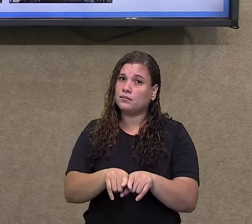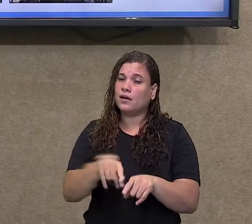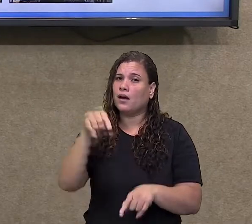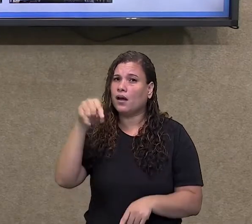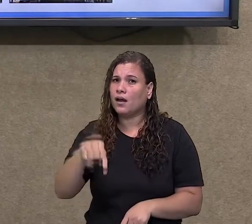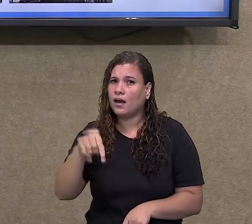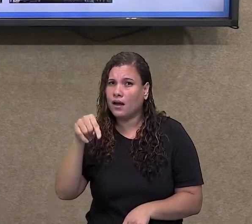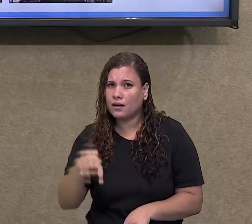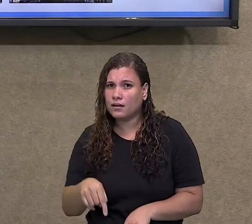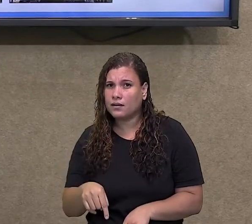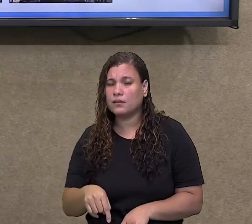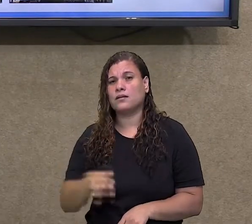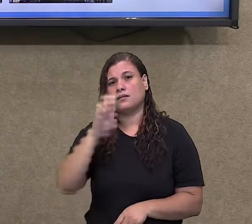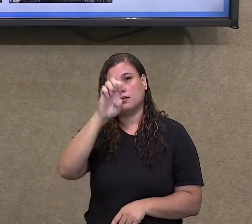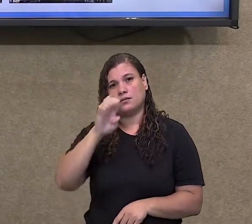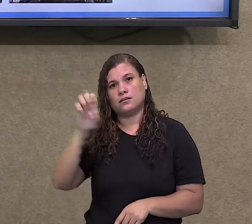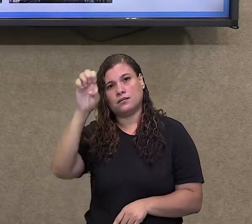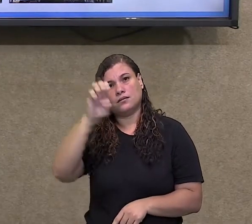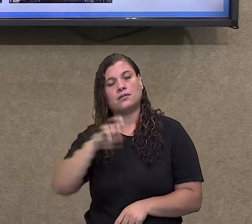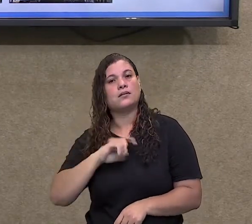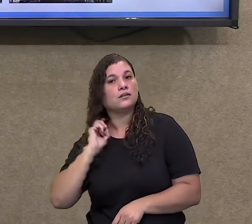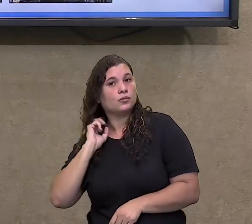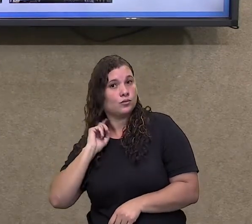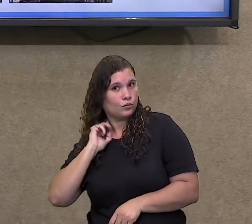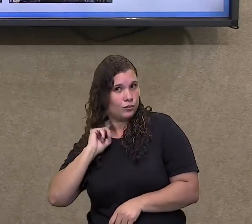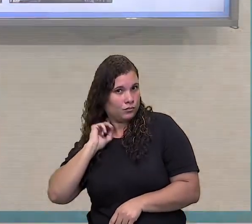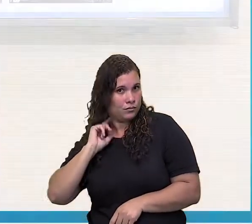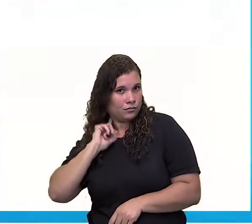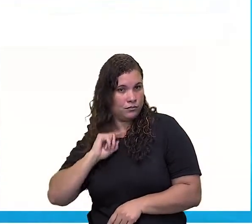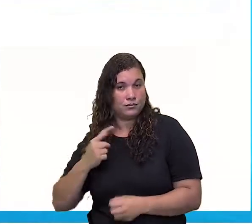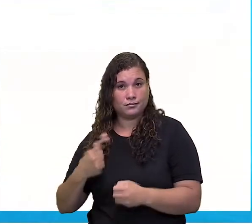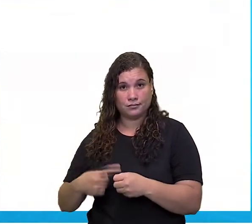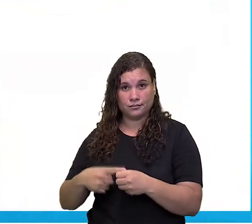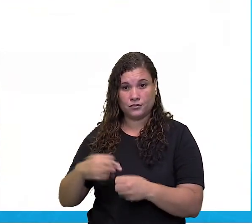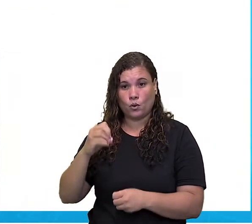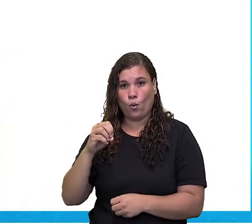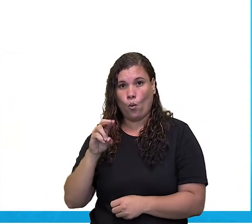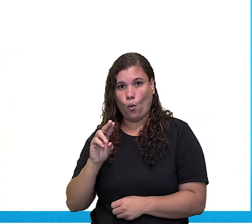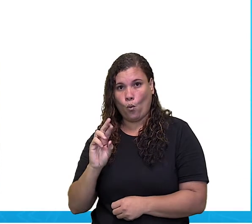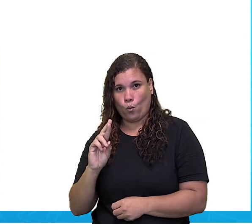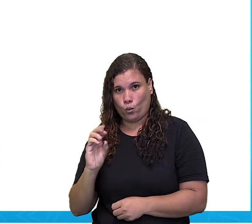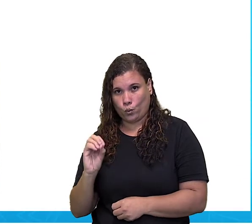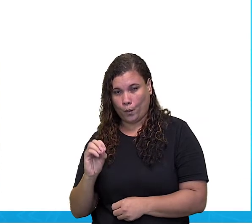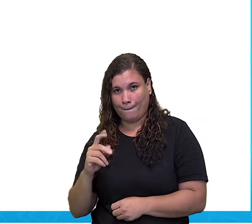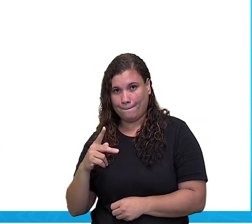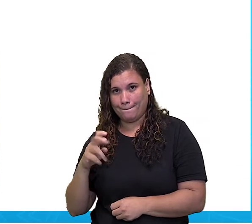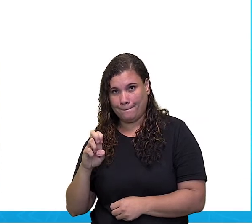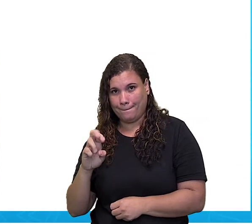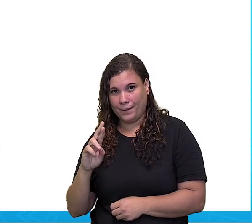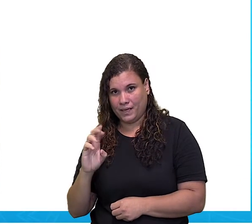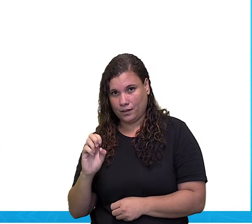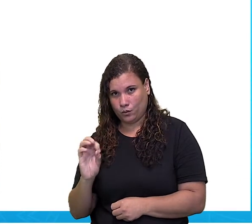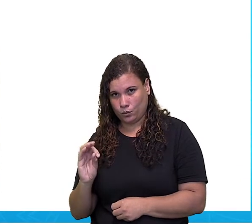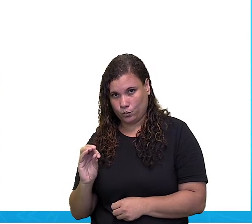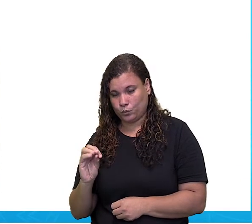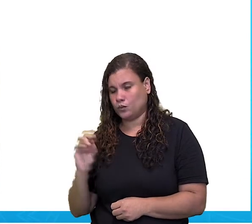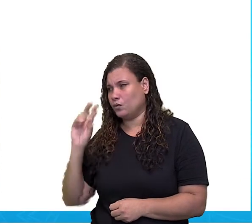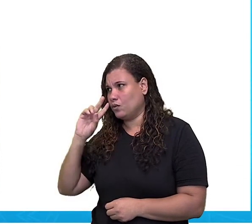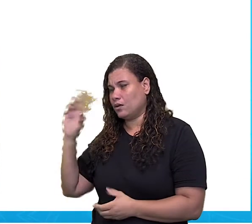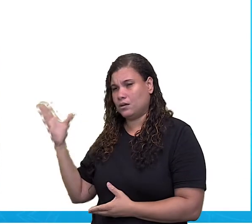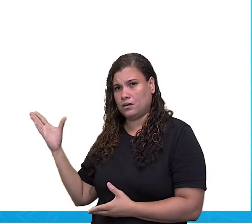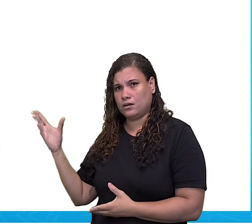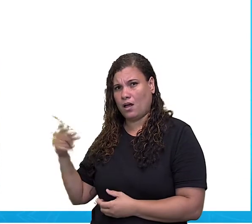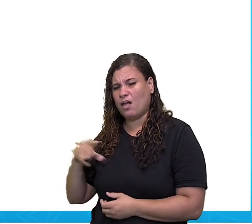Preto. Ouro Preto fica em Minas Gerais, também é uma cidade paisagista pelas